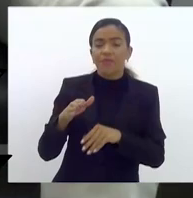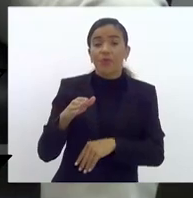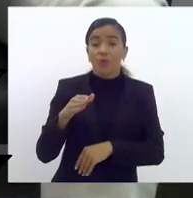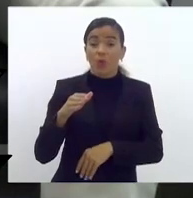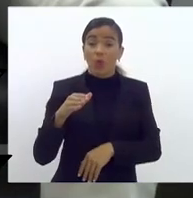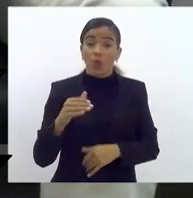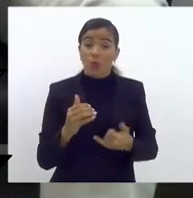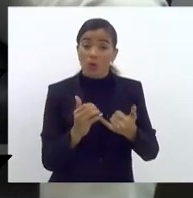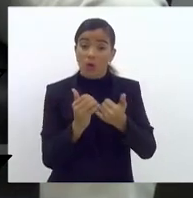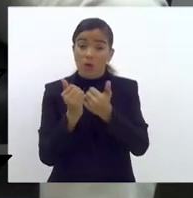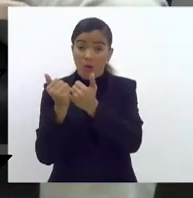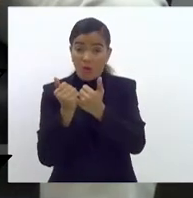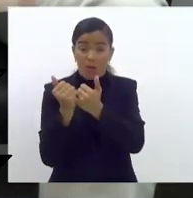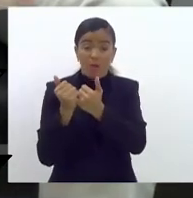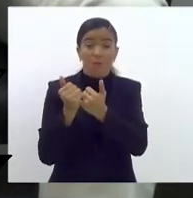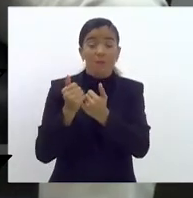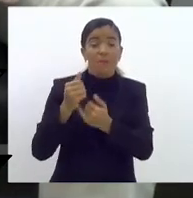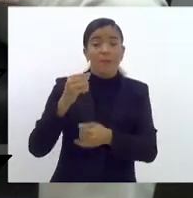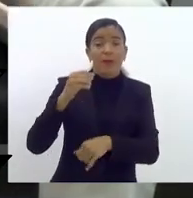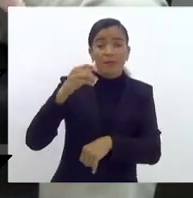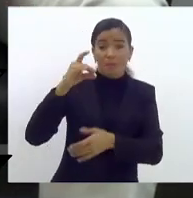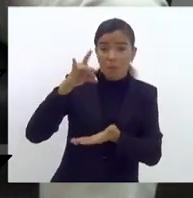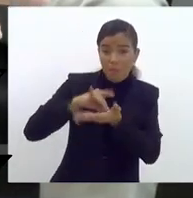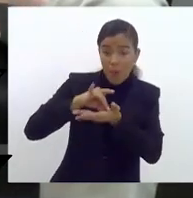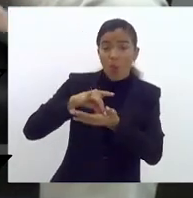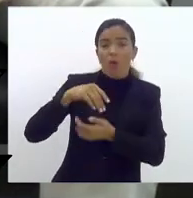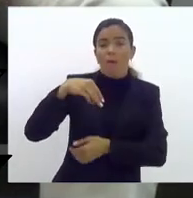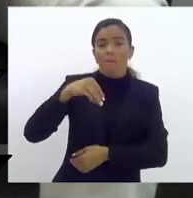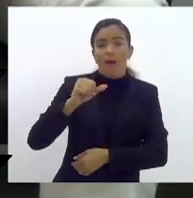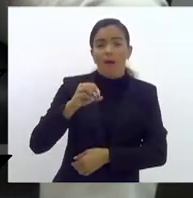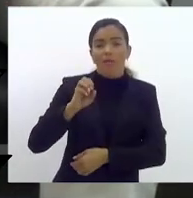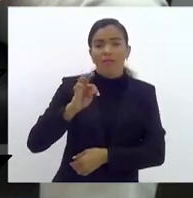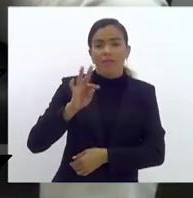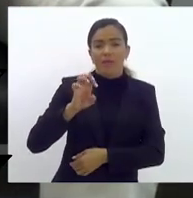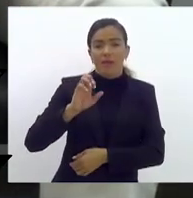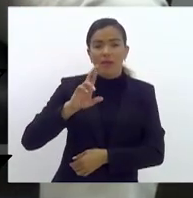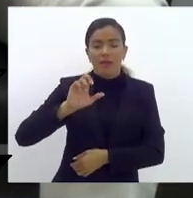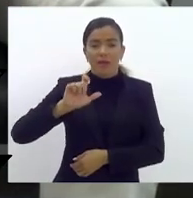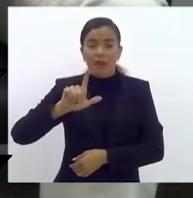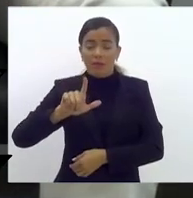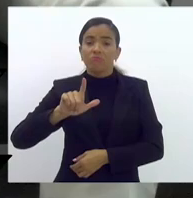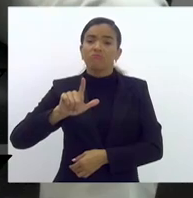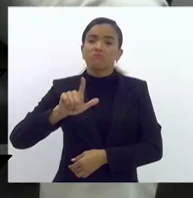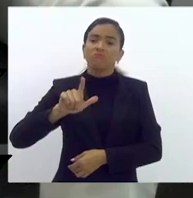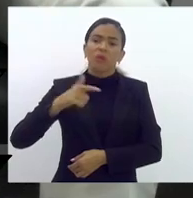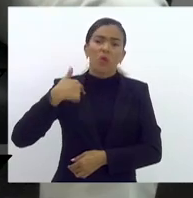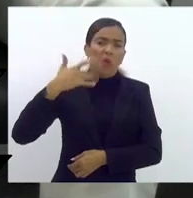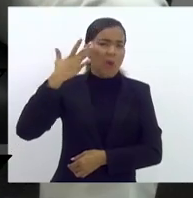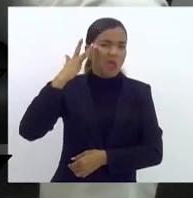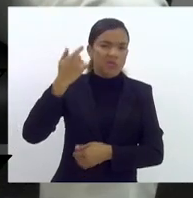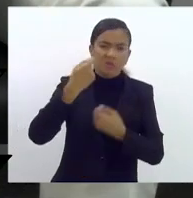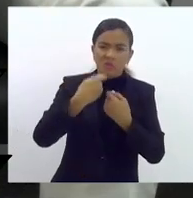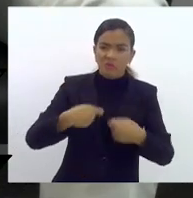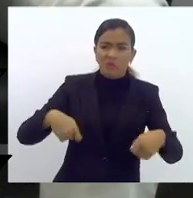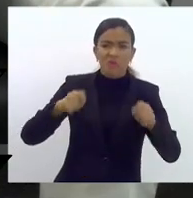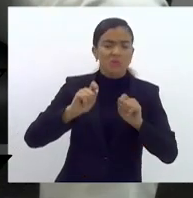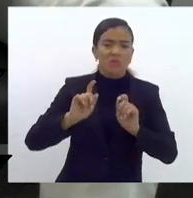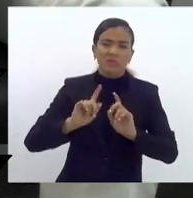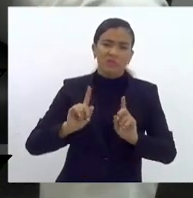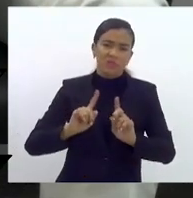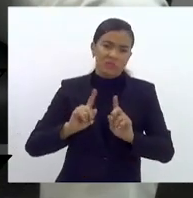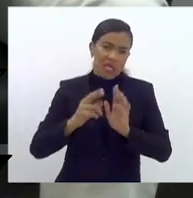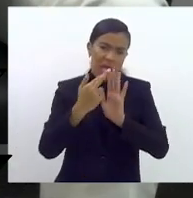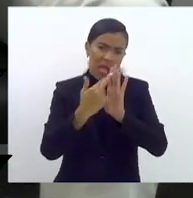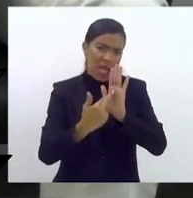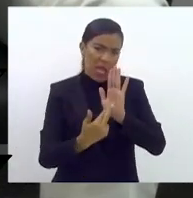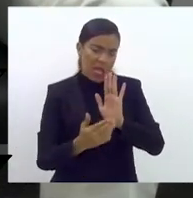patrimônio material aqui eu quis ganhar só tempo eu não tenho eu não acho que tem que consultar Como regra